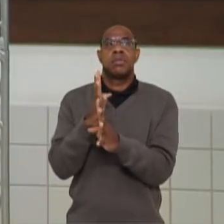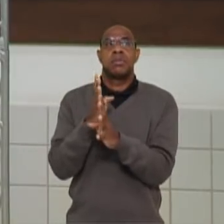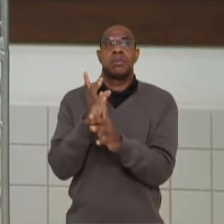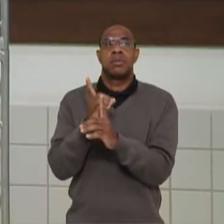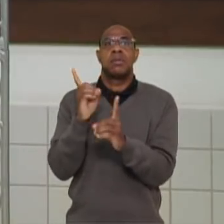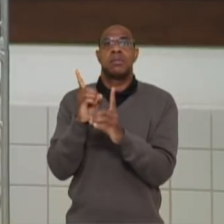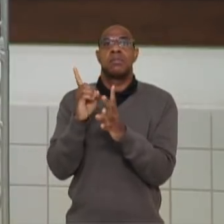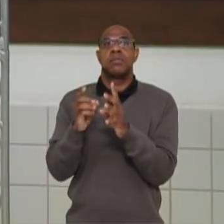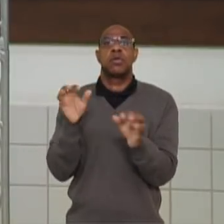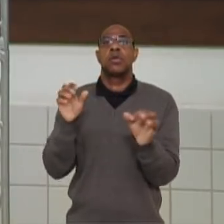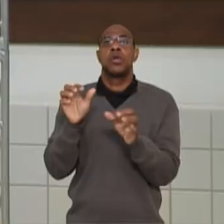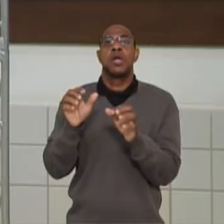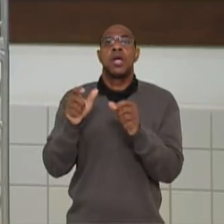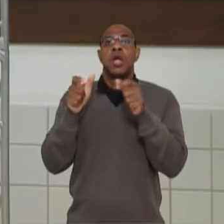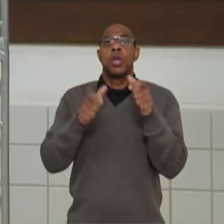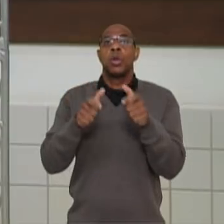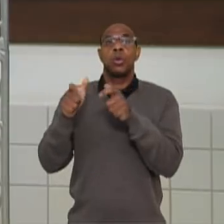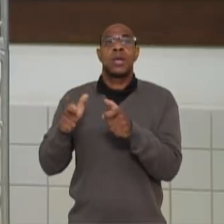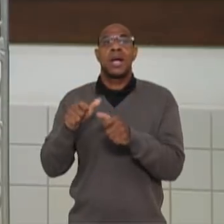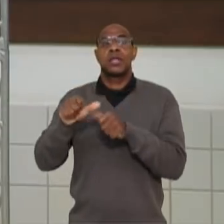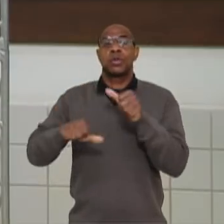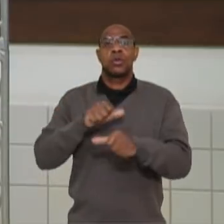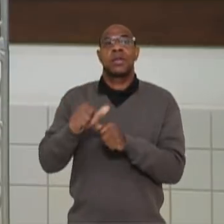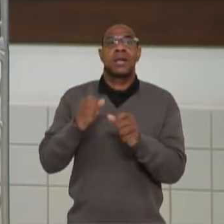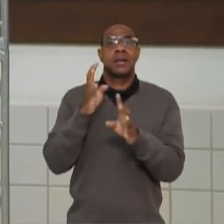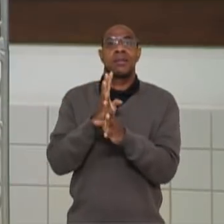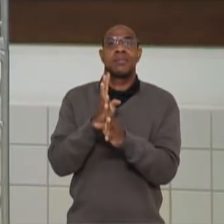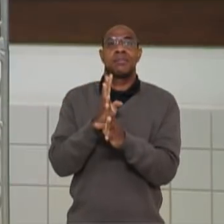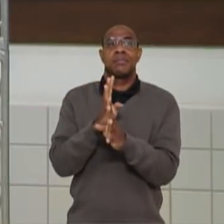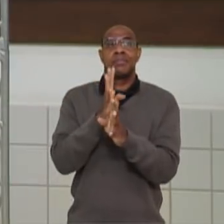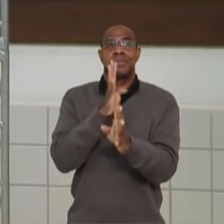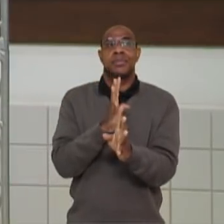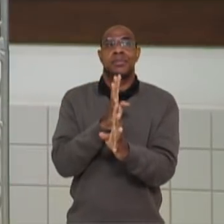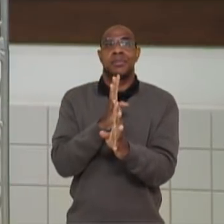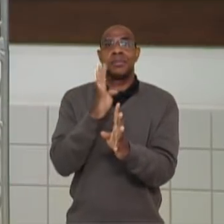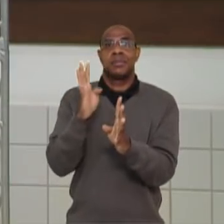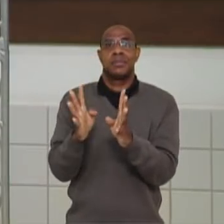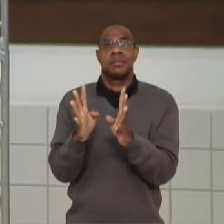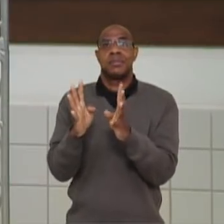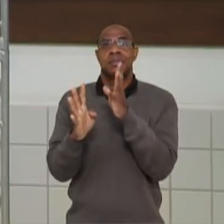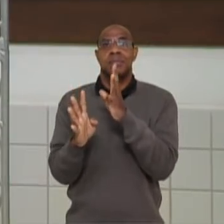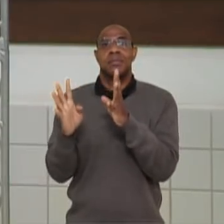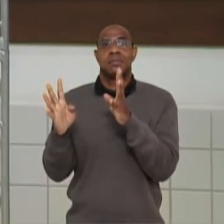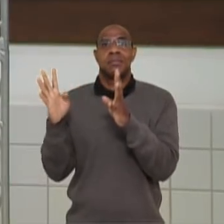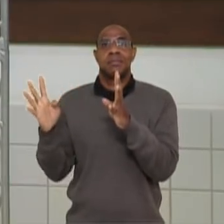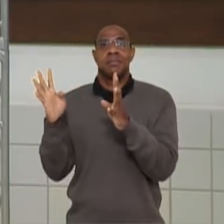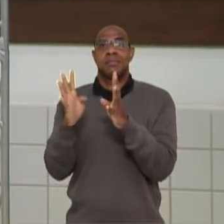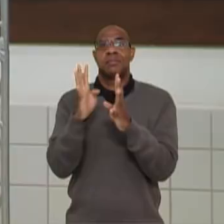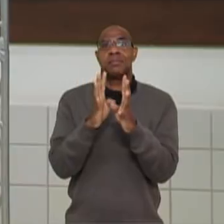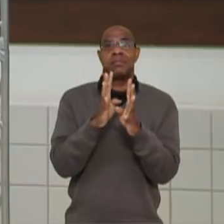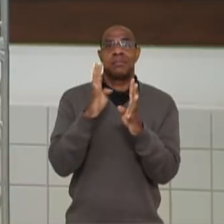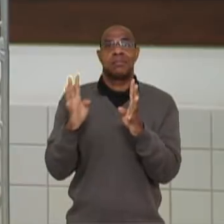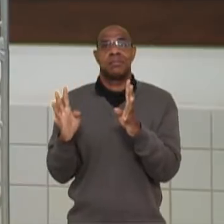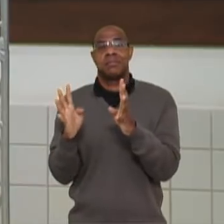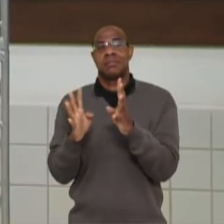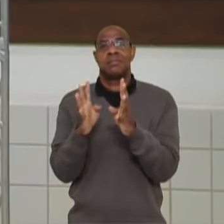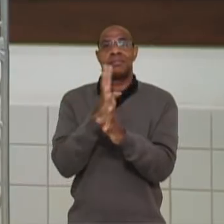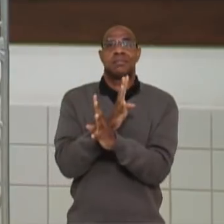trocar elas de lugar, tá? Então, permutação é troca de lugar. A gente sempre trabalha desse jeito, né? Tirando a